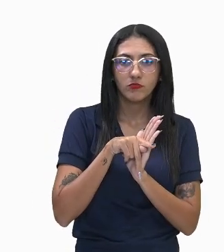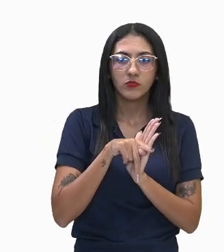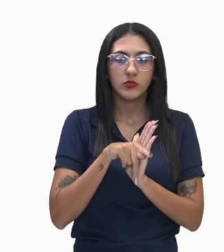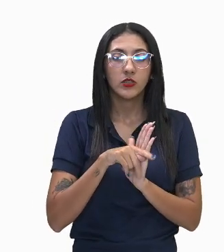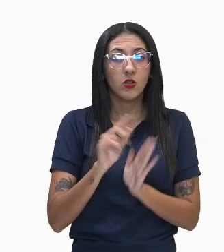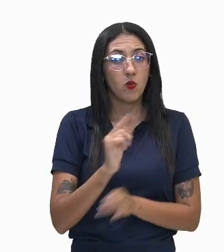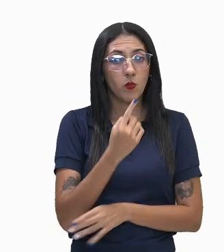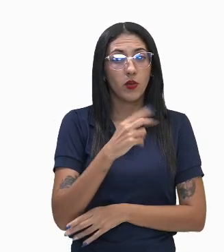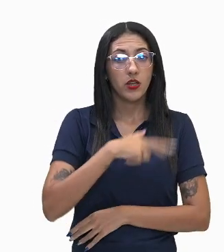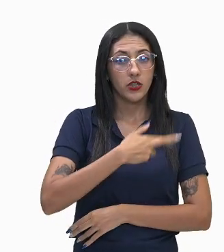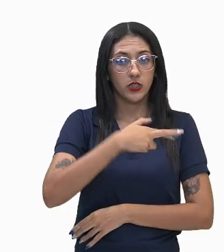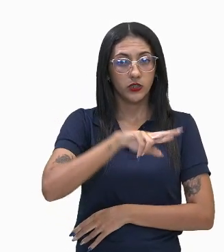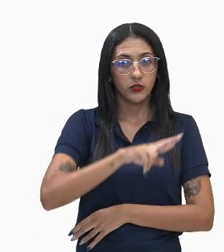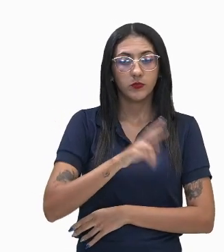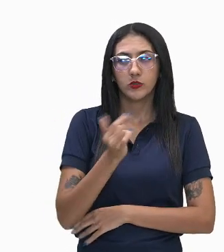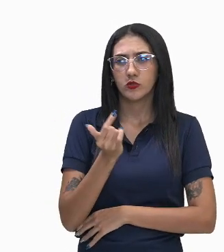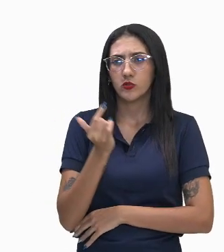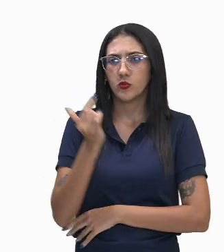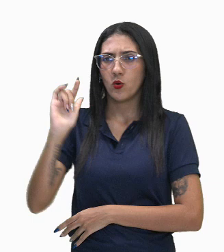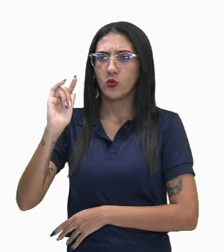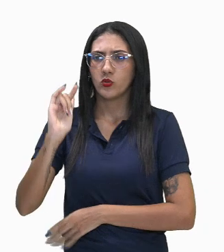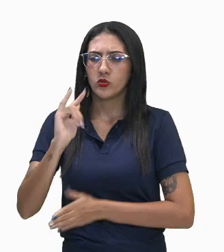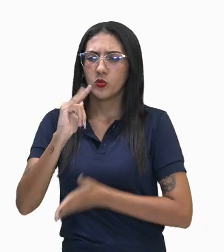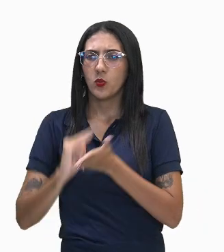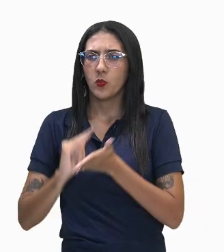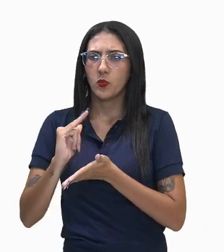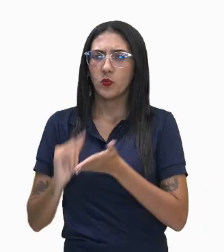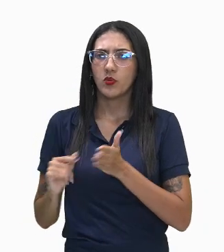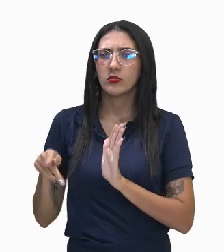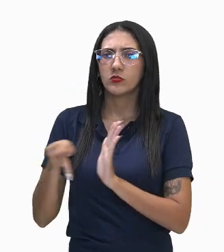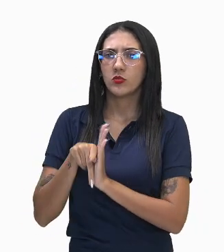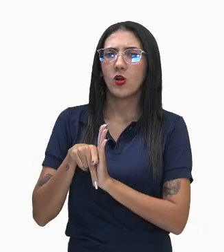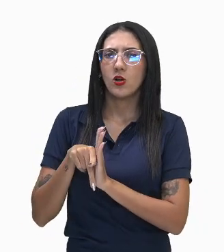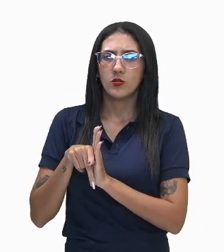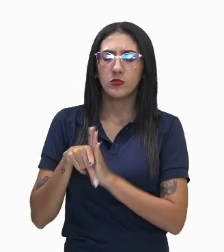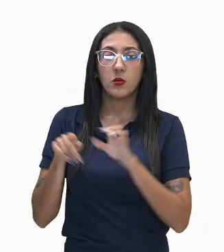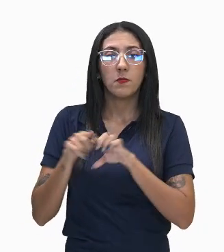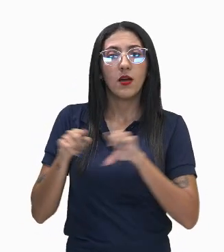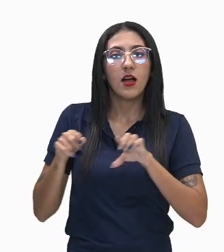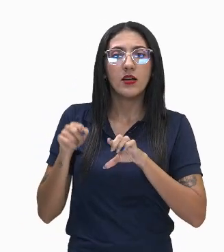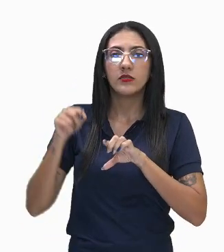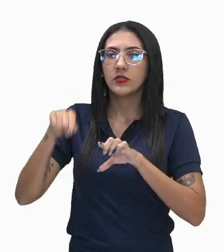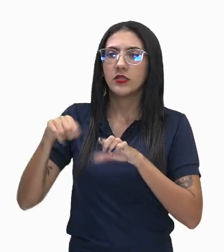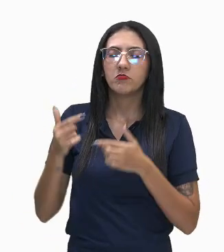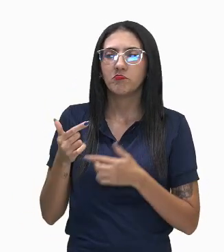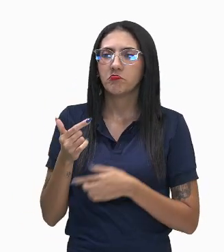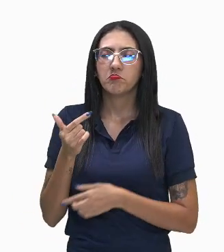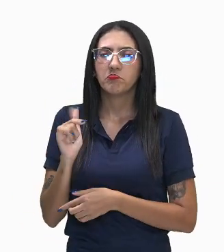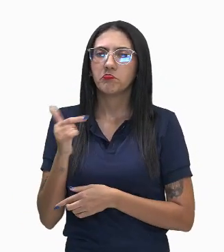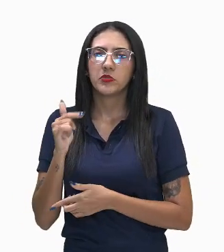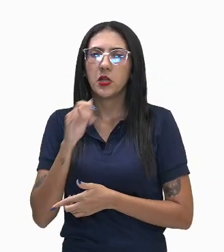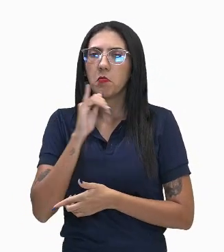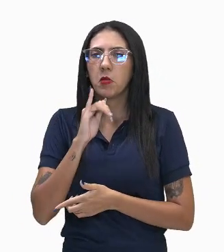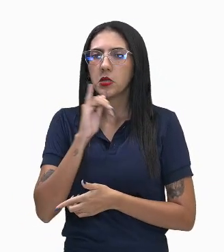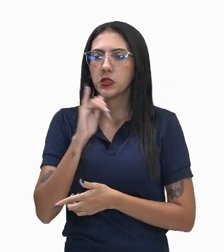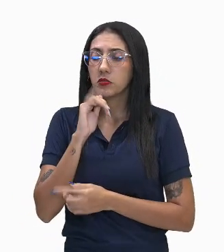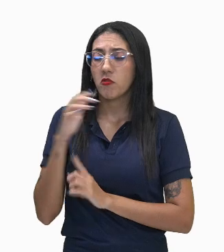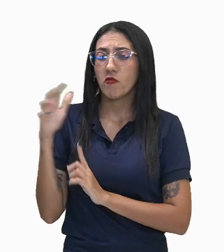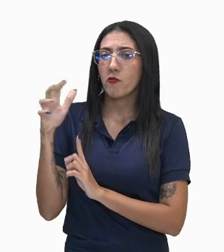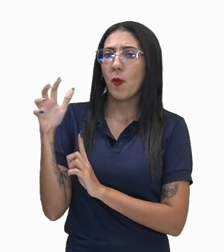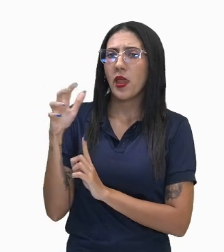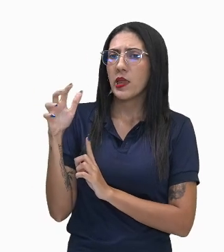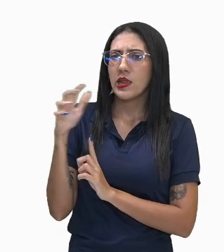religiões e outros escritos que são religiosos, mas não são considerados inspirados pelo poder